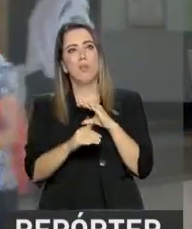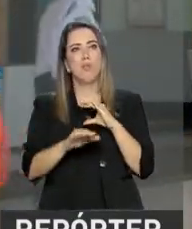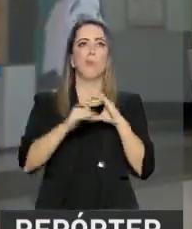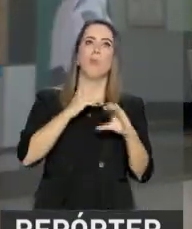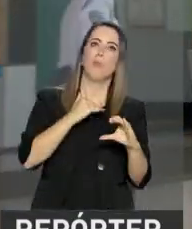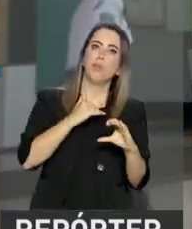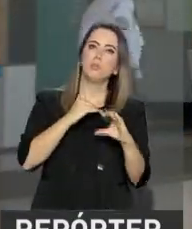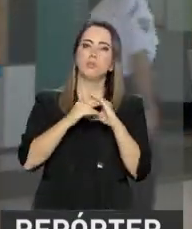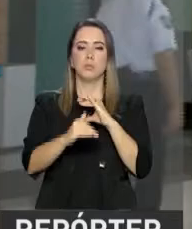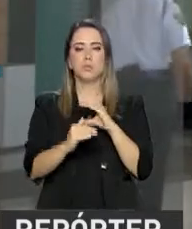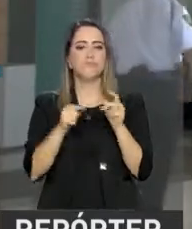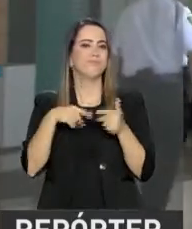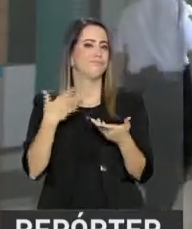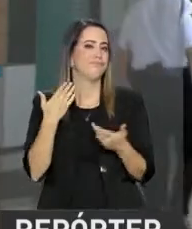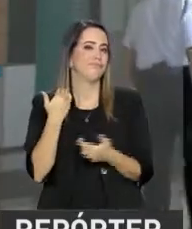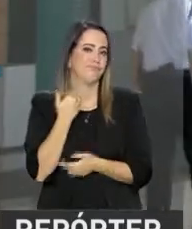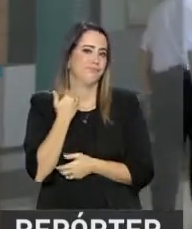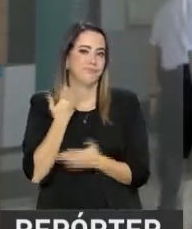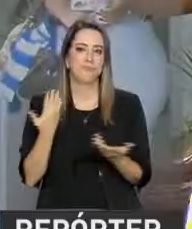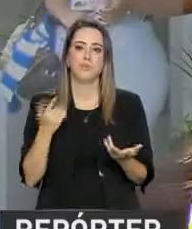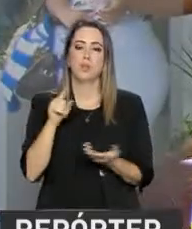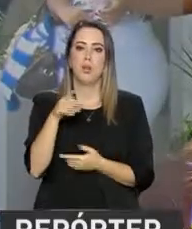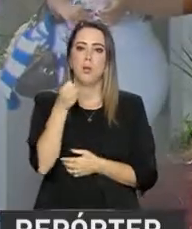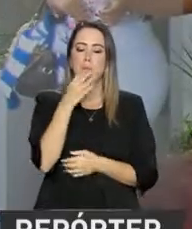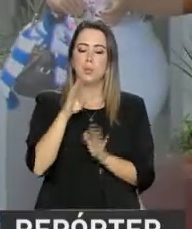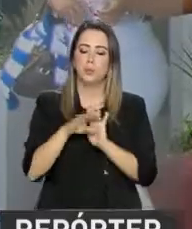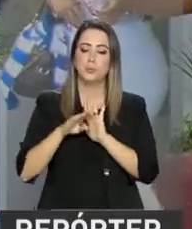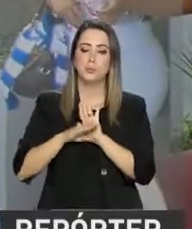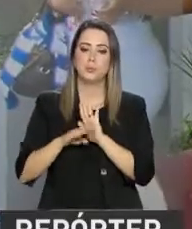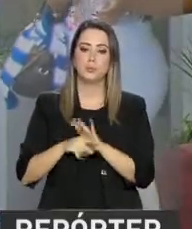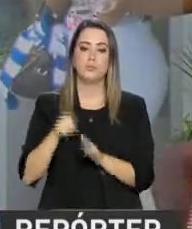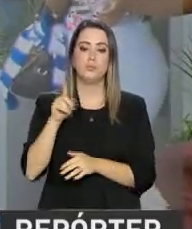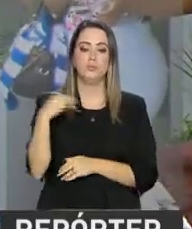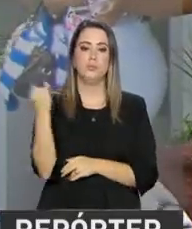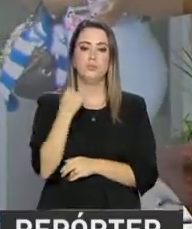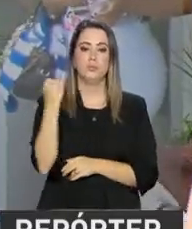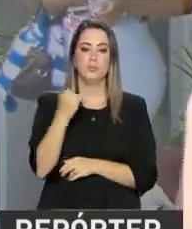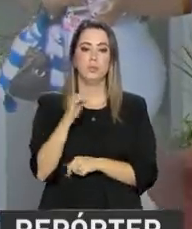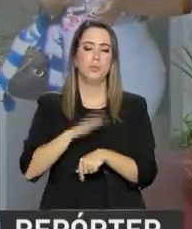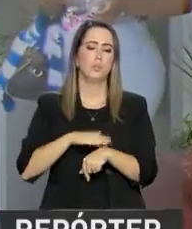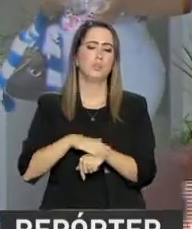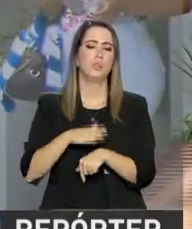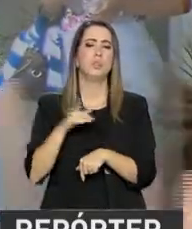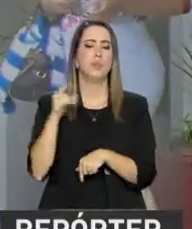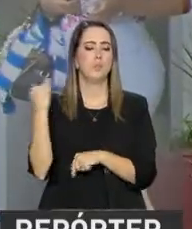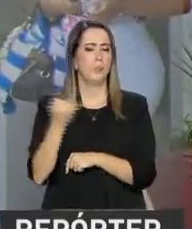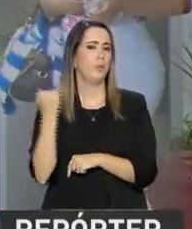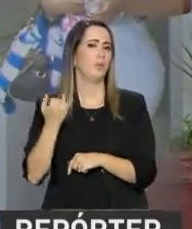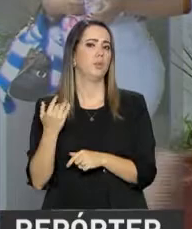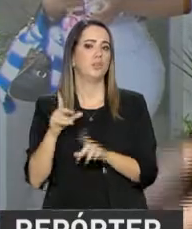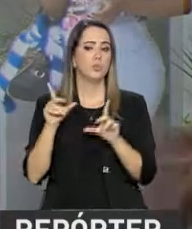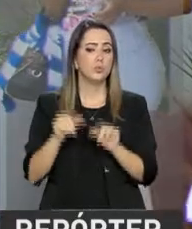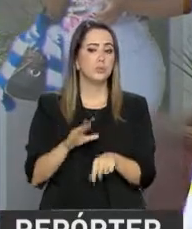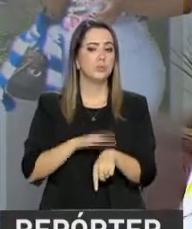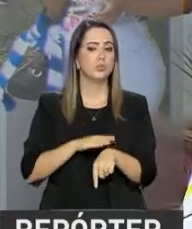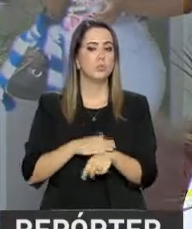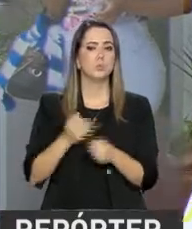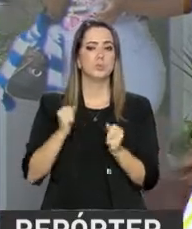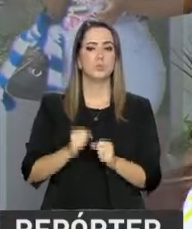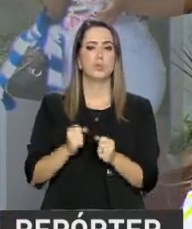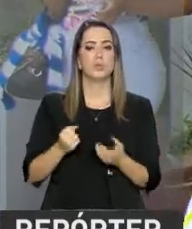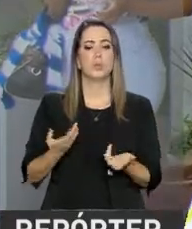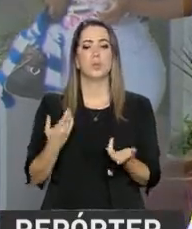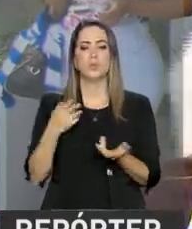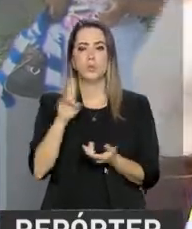na loja, desgasta bastante. Então saber desse projeto é muito legal. É muito importante, né? Porque poupa muito tempo da sua vida que você pode estar